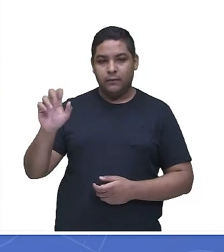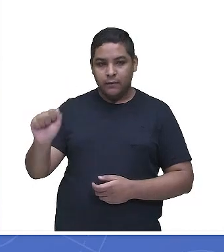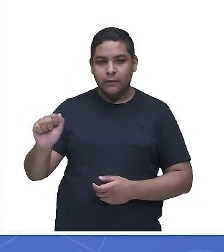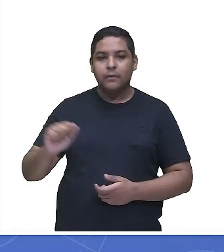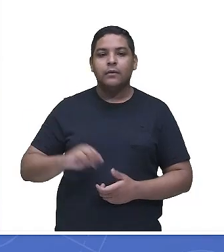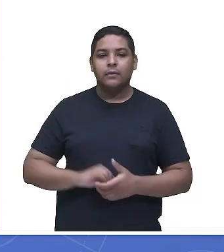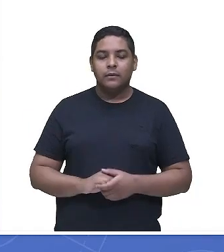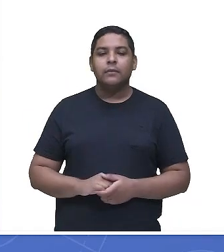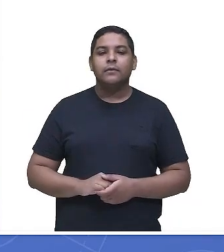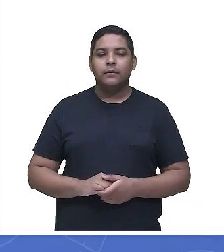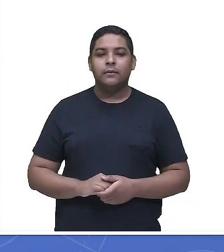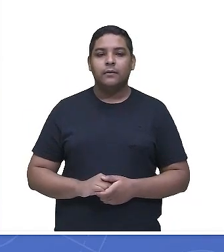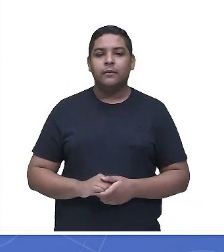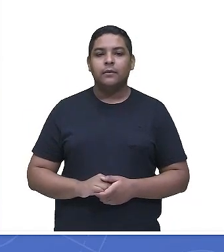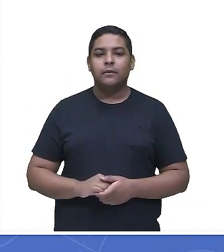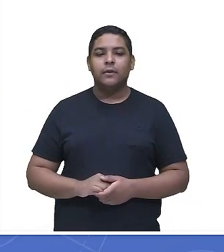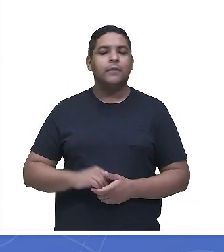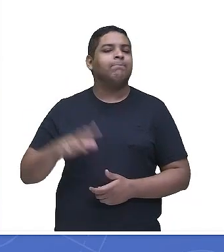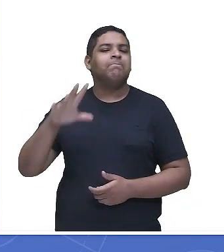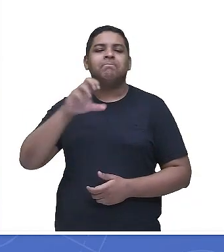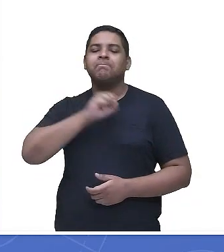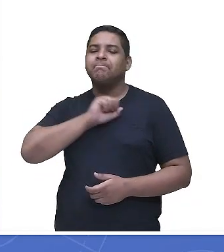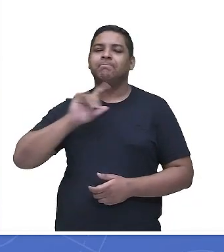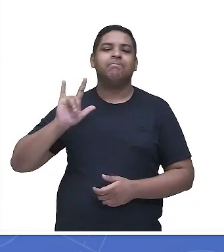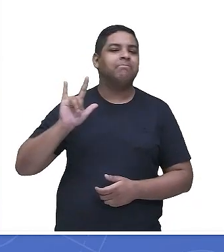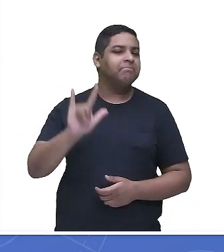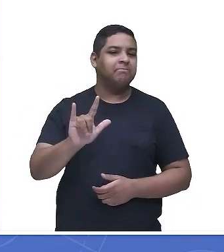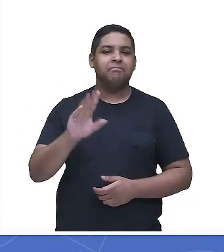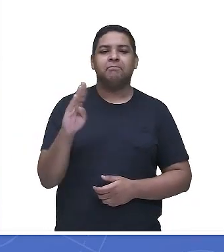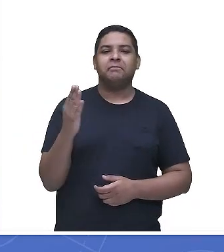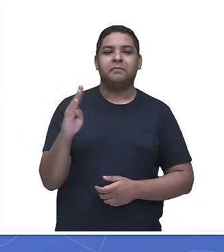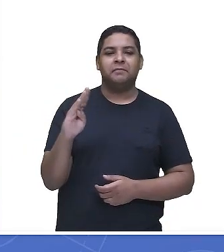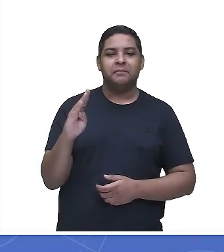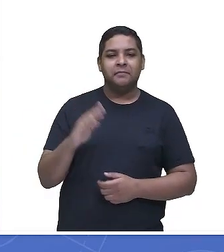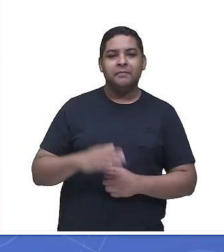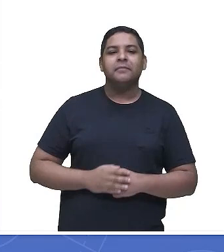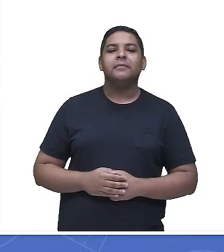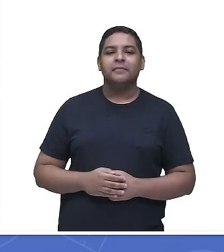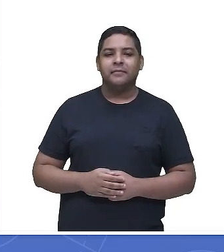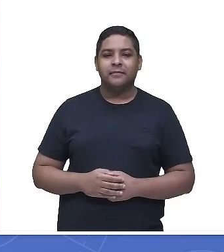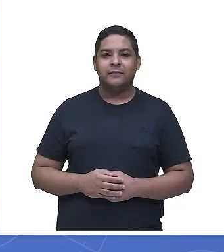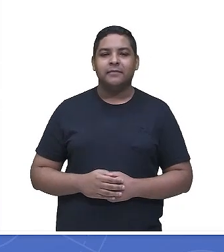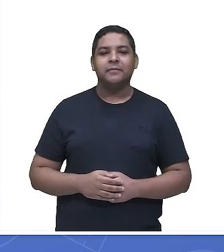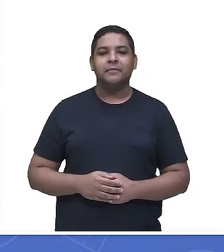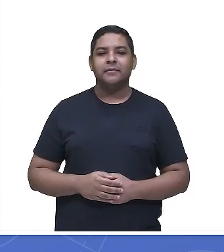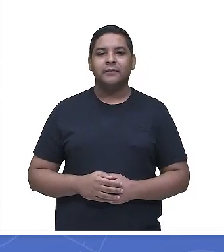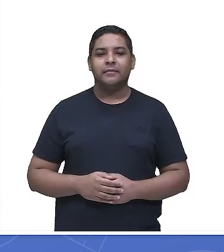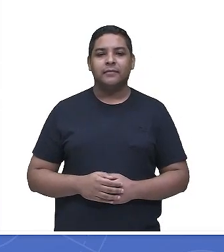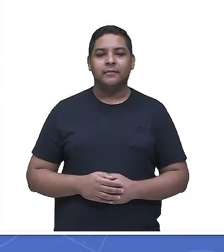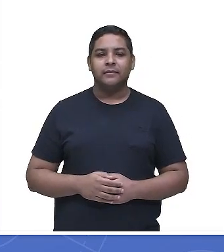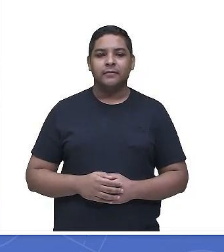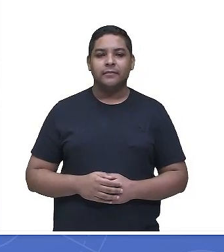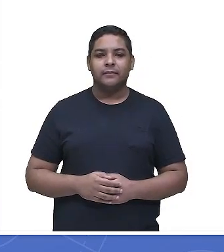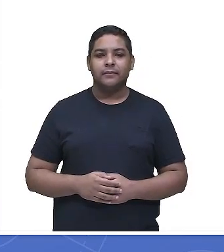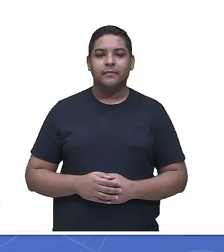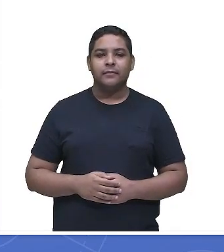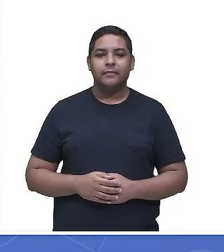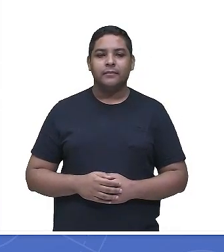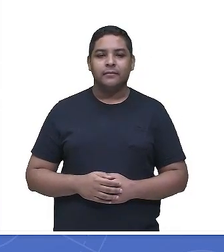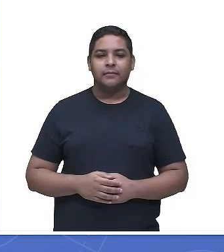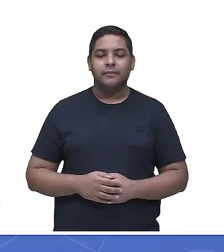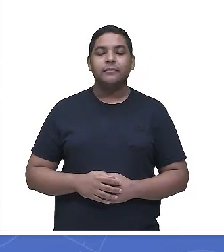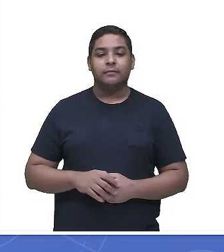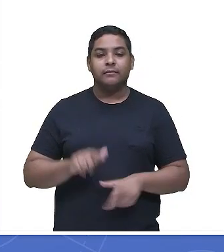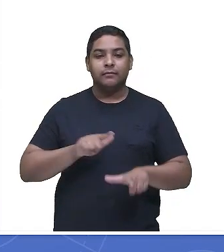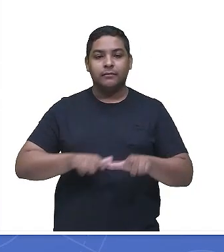A Eva Luane disse, eu amo biologia, eu também, Eva, coraçãozinhos para vocês. Ela disse a primeira letra A. E